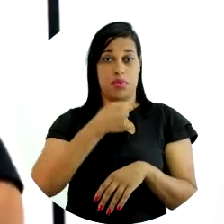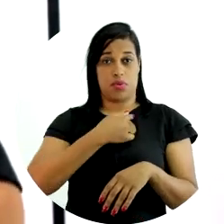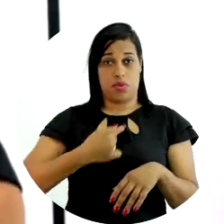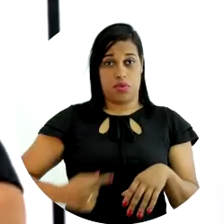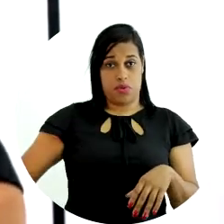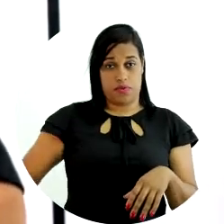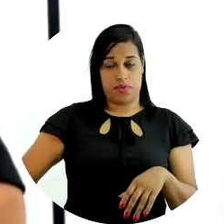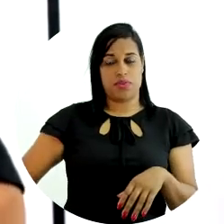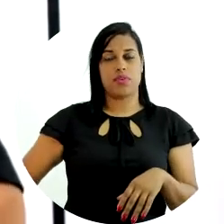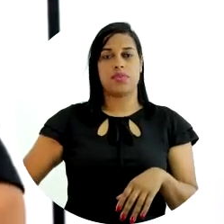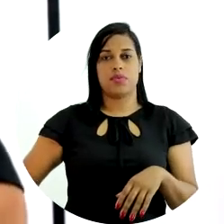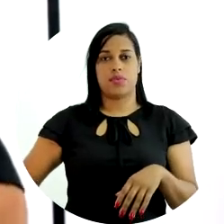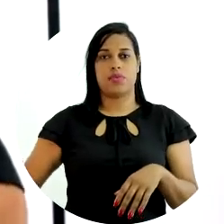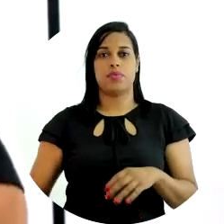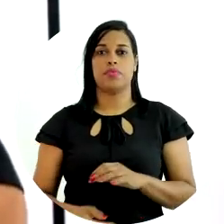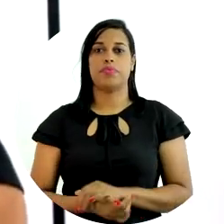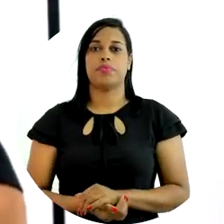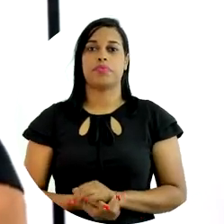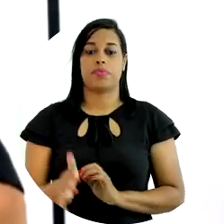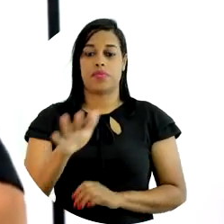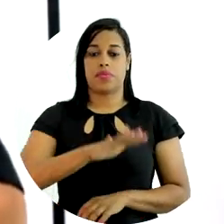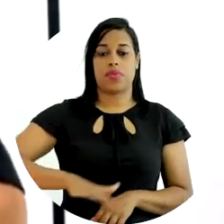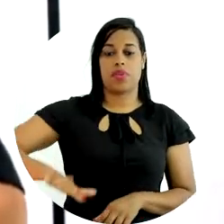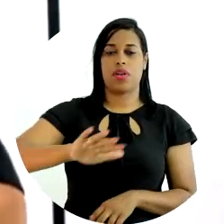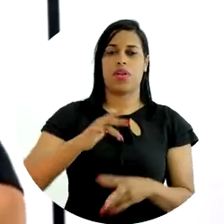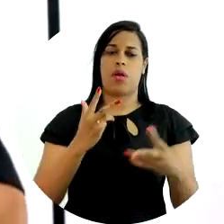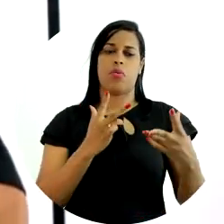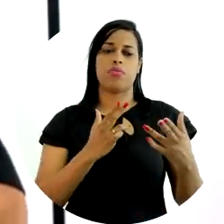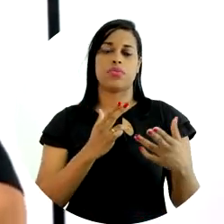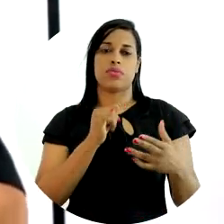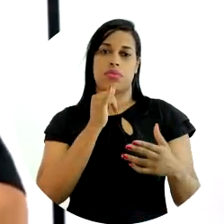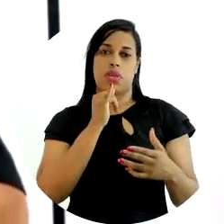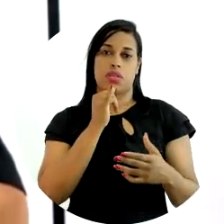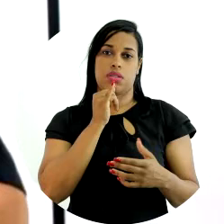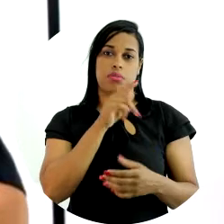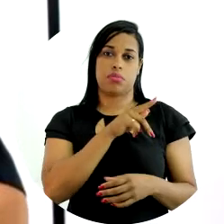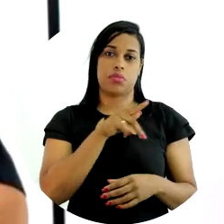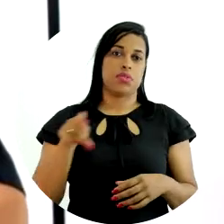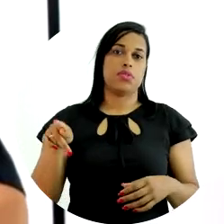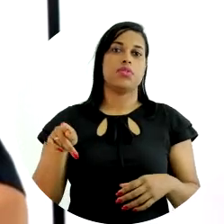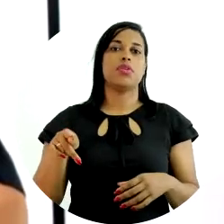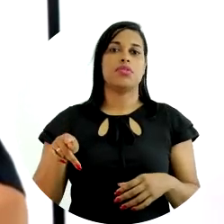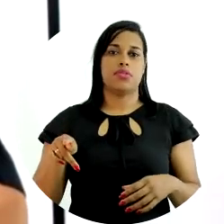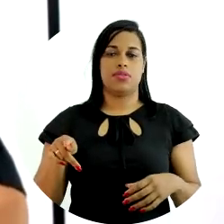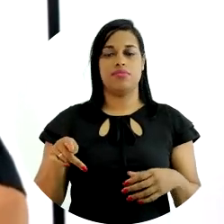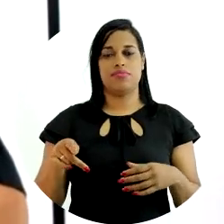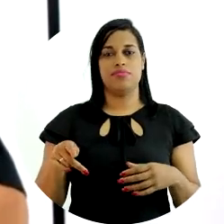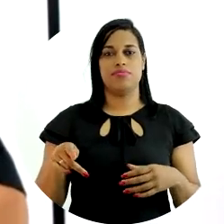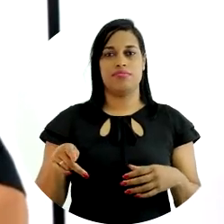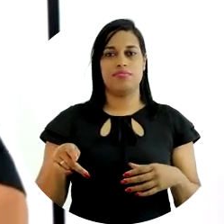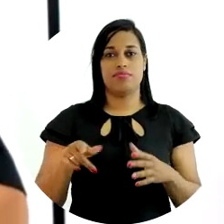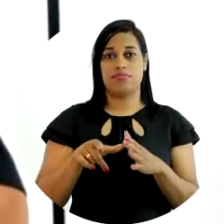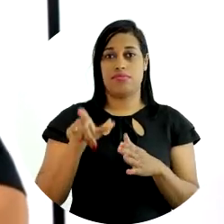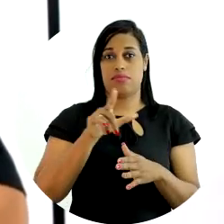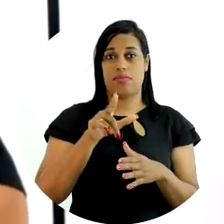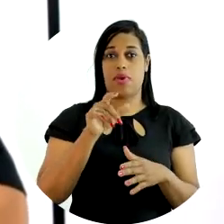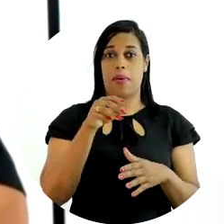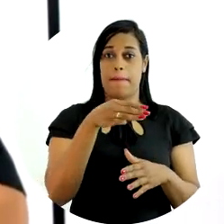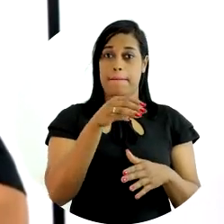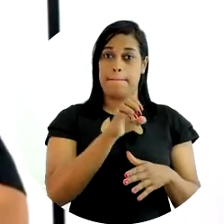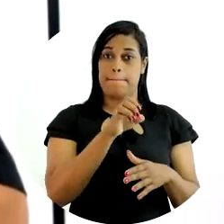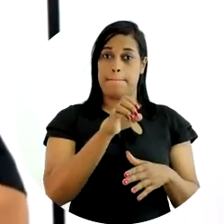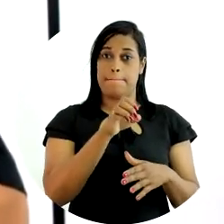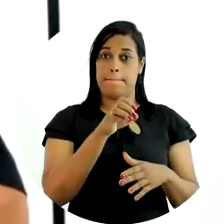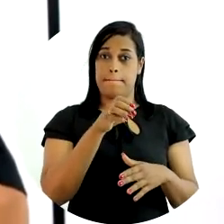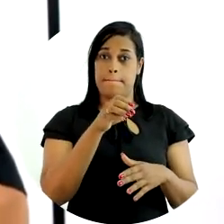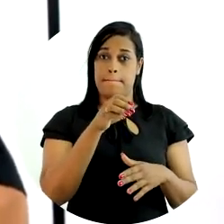primeiro governador-geral era um cargo que hoje se assemelharia ao que seria o presidente da República. E Tomé de Souza chegou